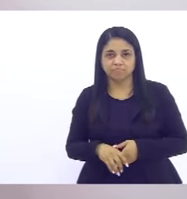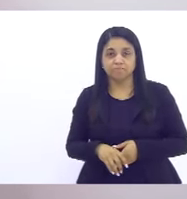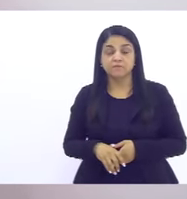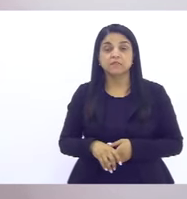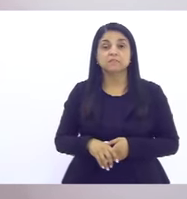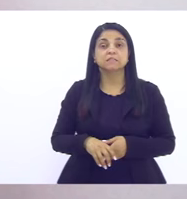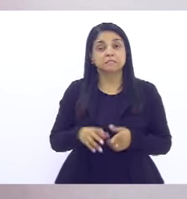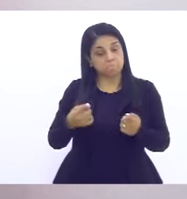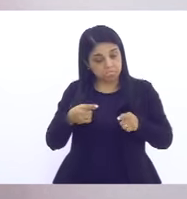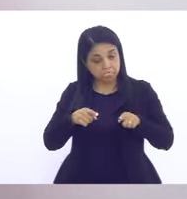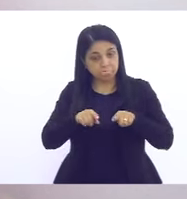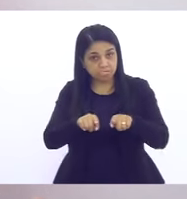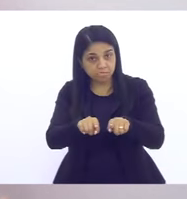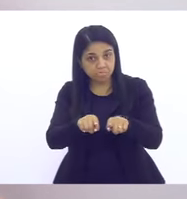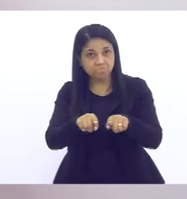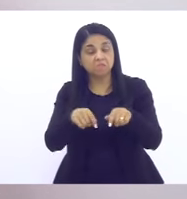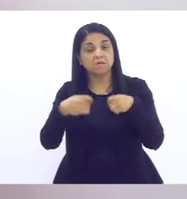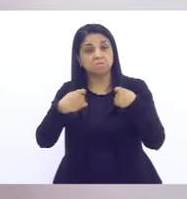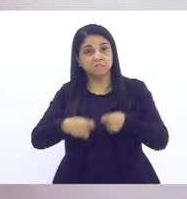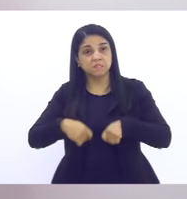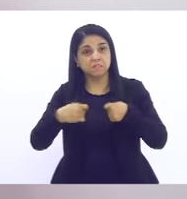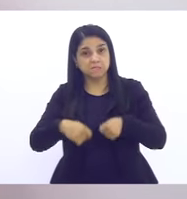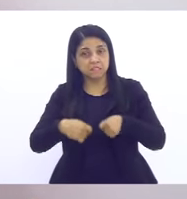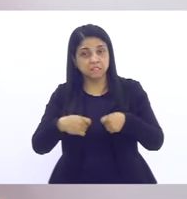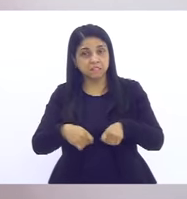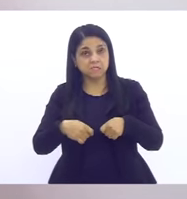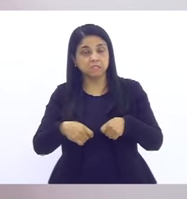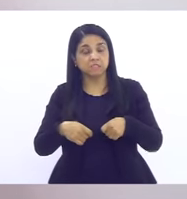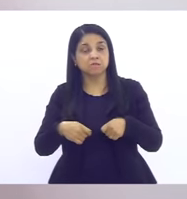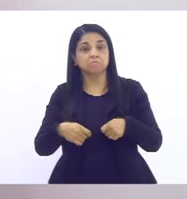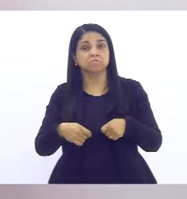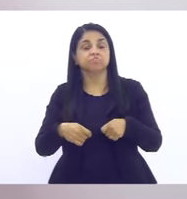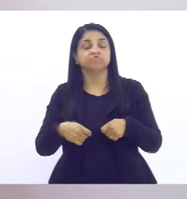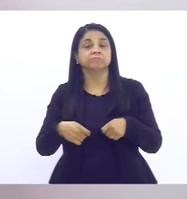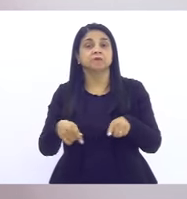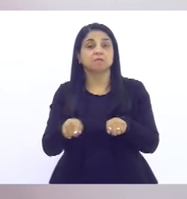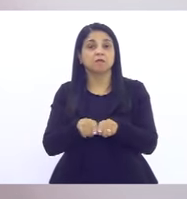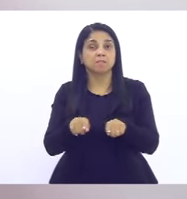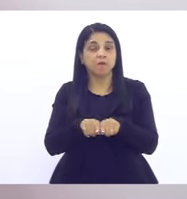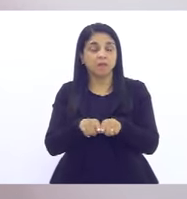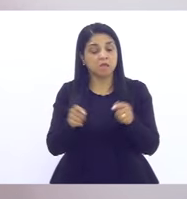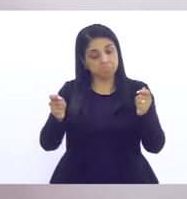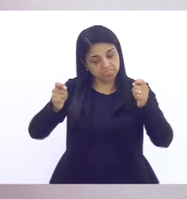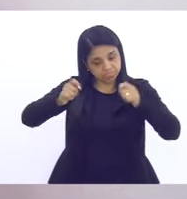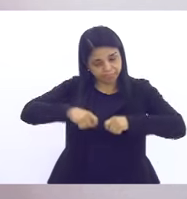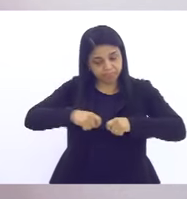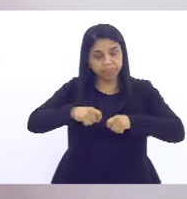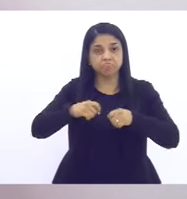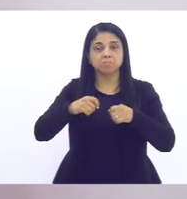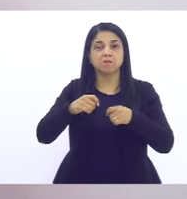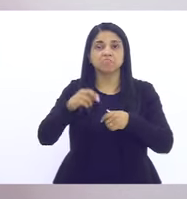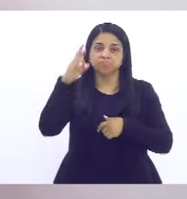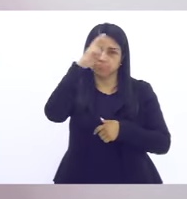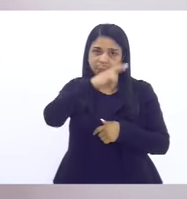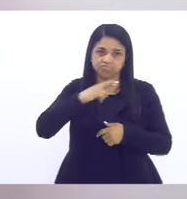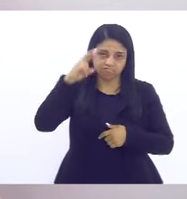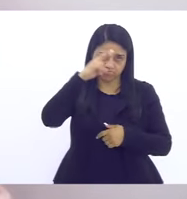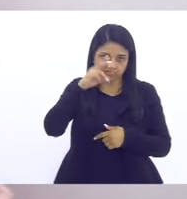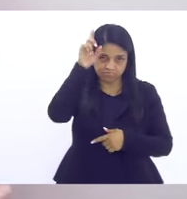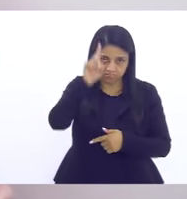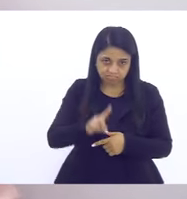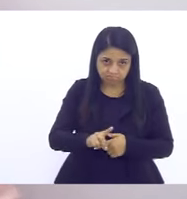ser parceiro, ela também tem que ver transferida a ela as competências necessárias para que ela